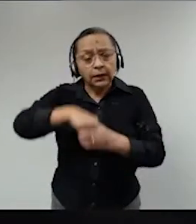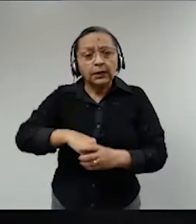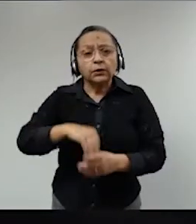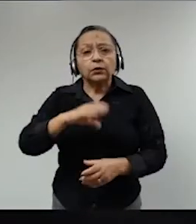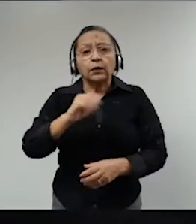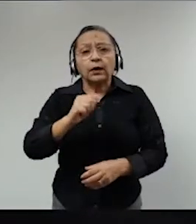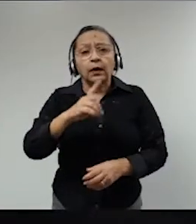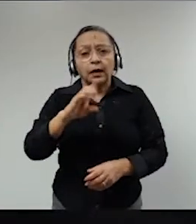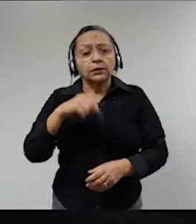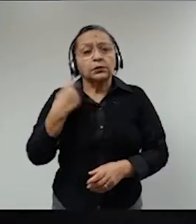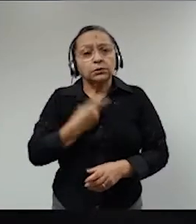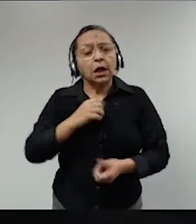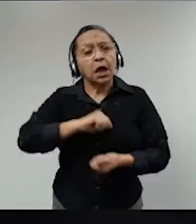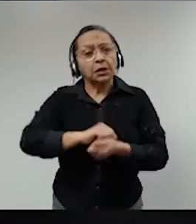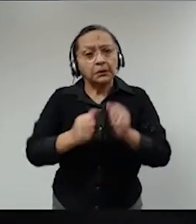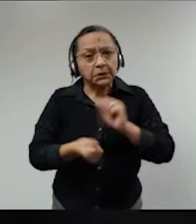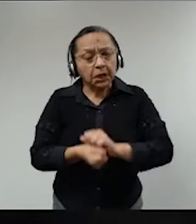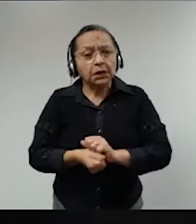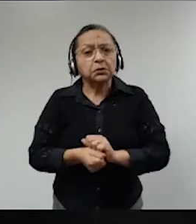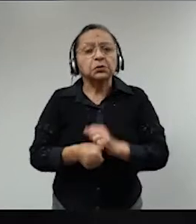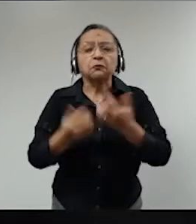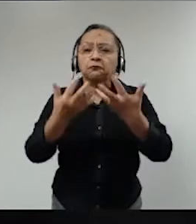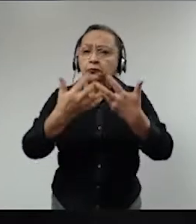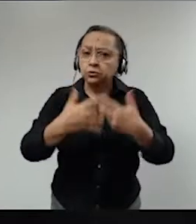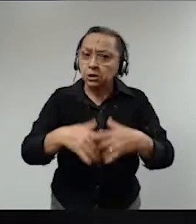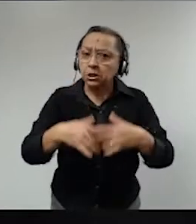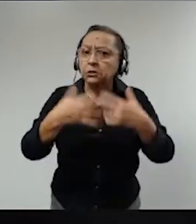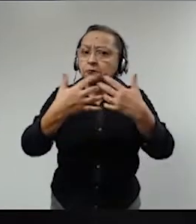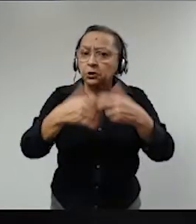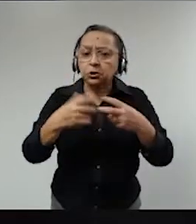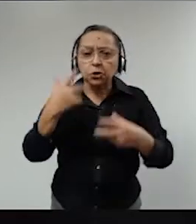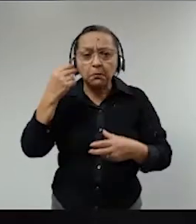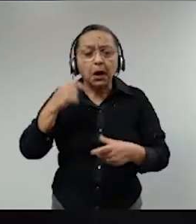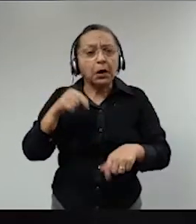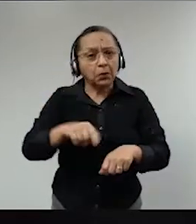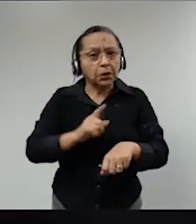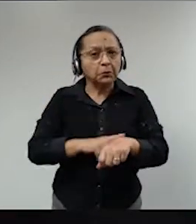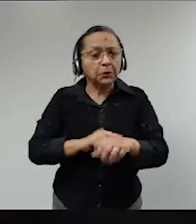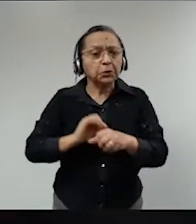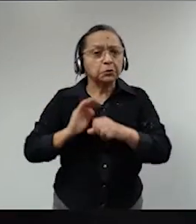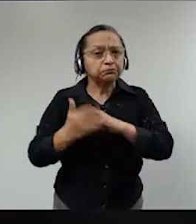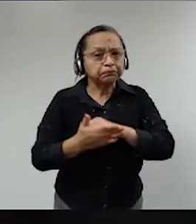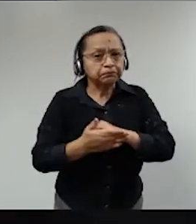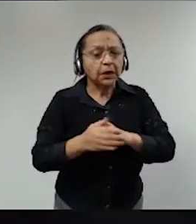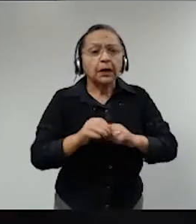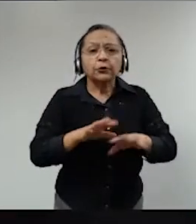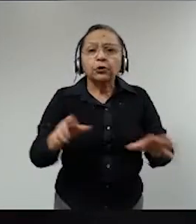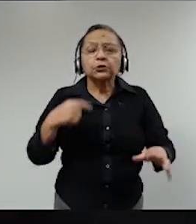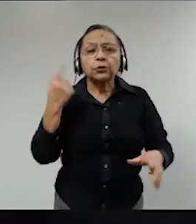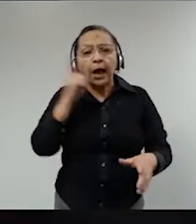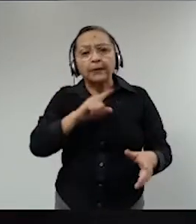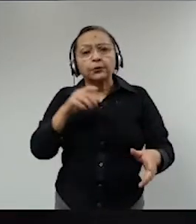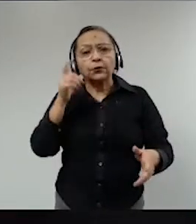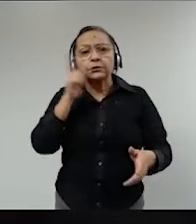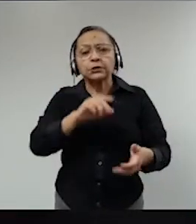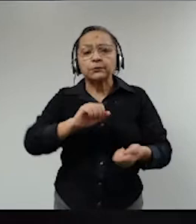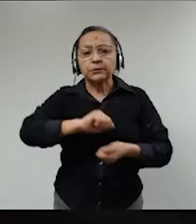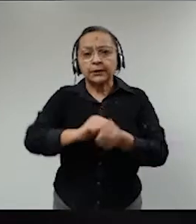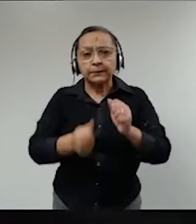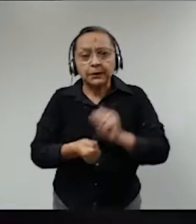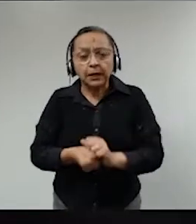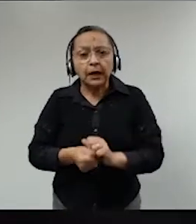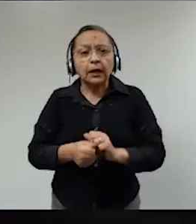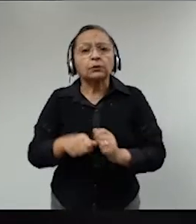funcionamento durante o período da crise. É importante ressaltar que a nossa atuação ela não sofreu impactos em termos